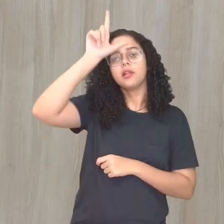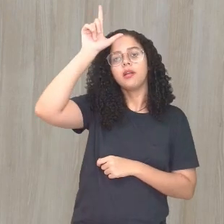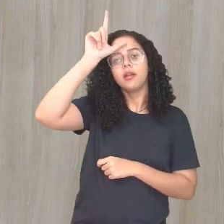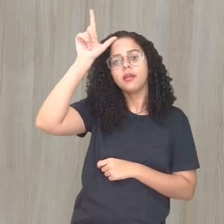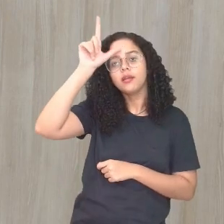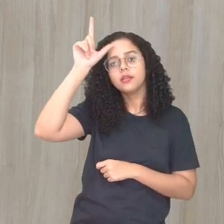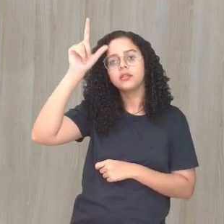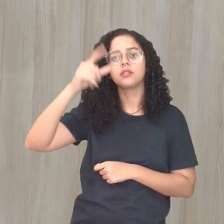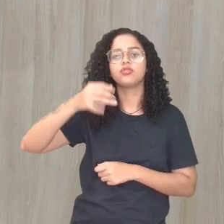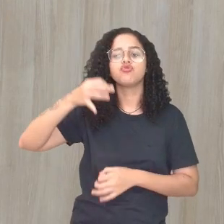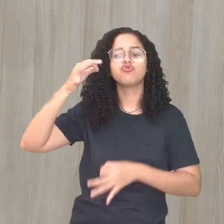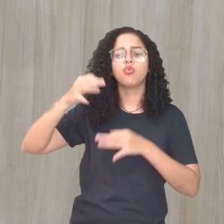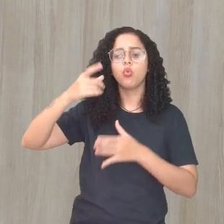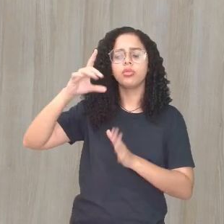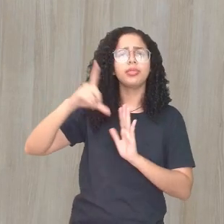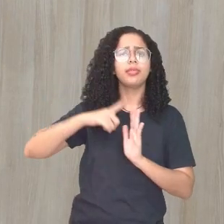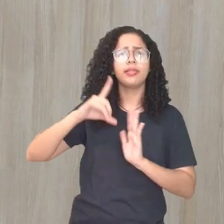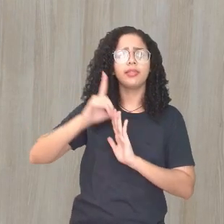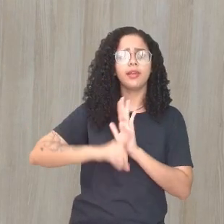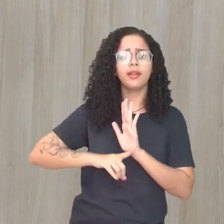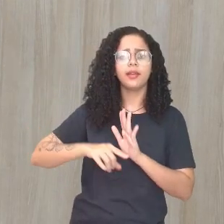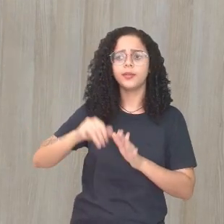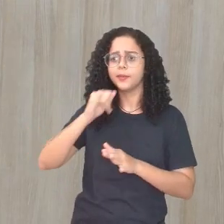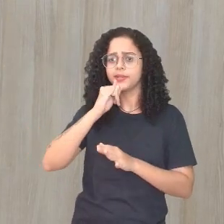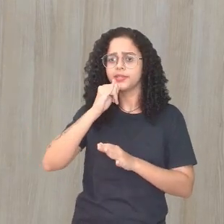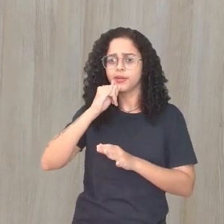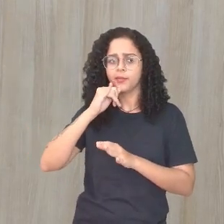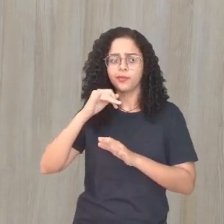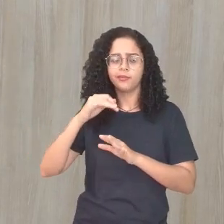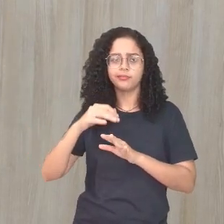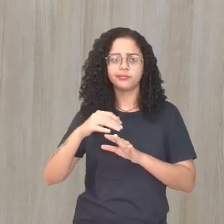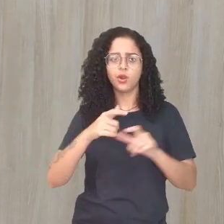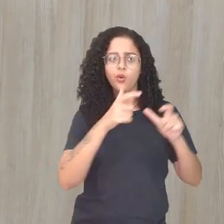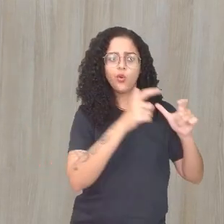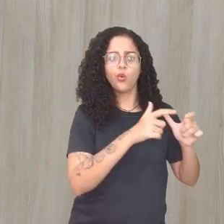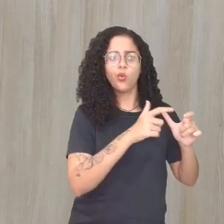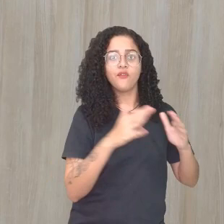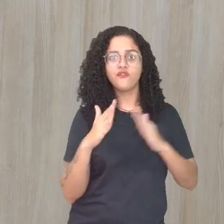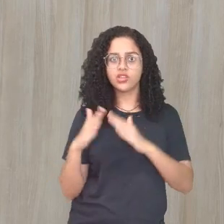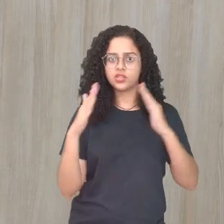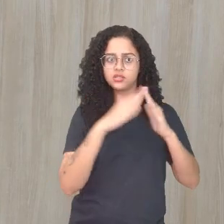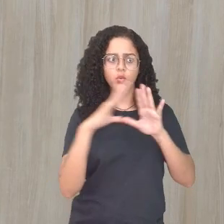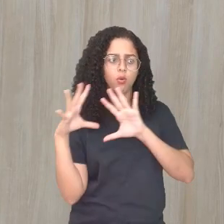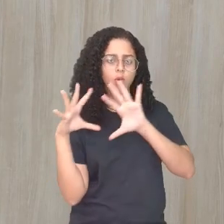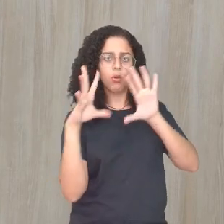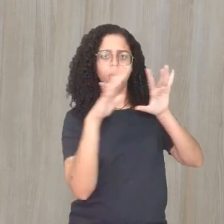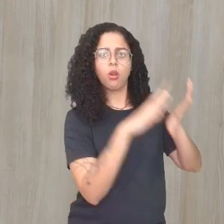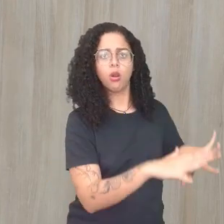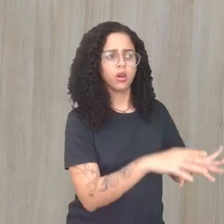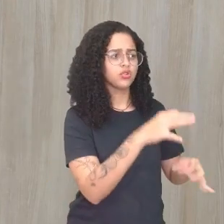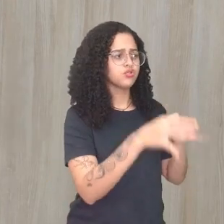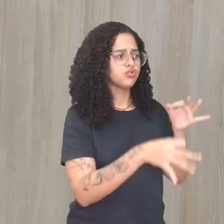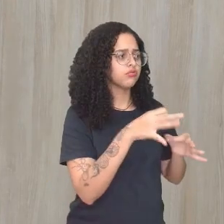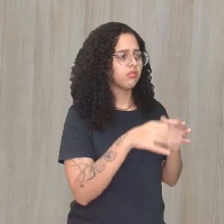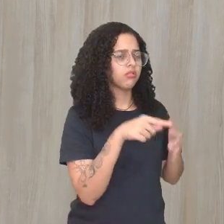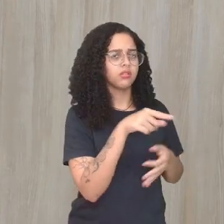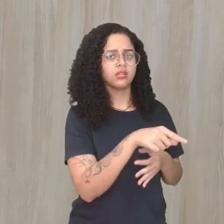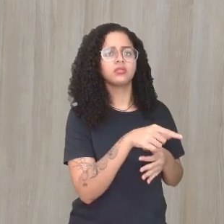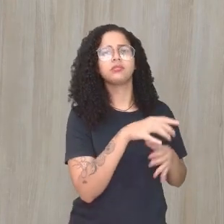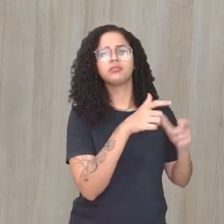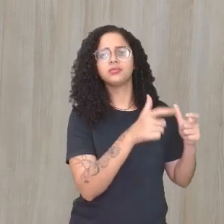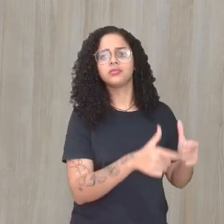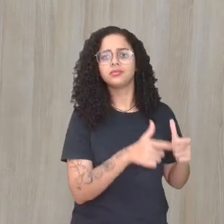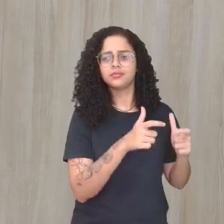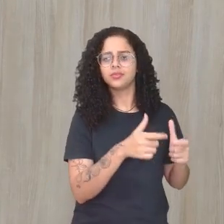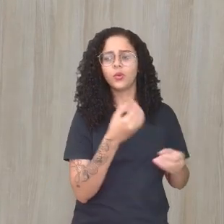se julguem no direito, inclusive, de invadir territórios vizinhos e subjugar aqueles territórios